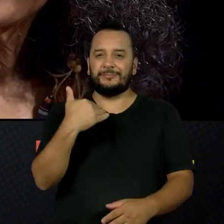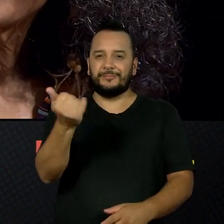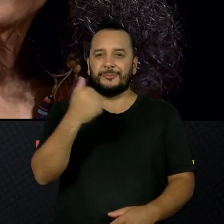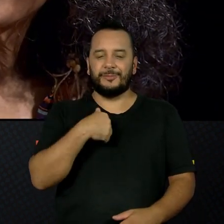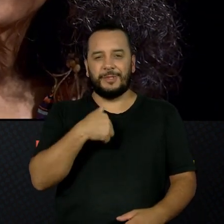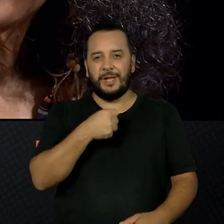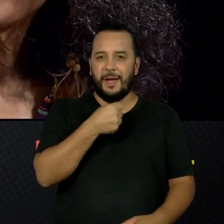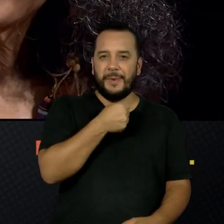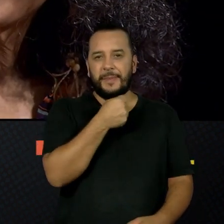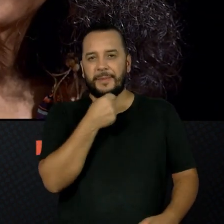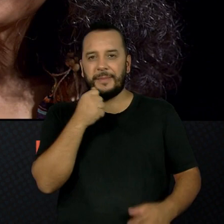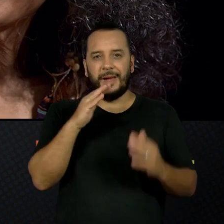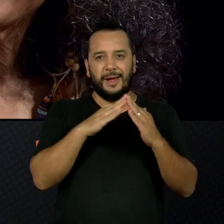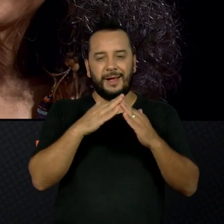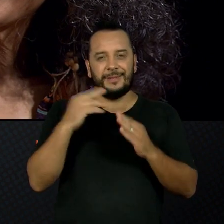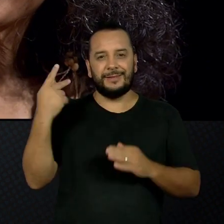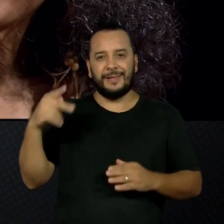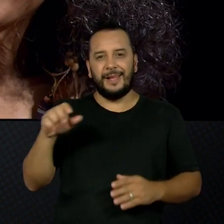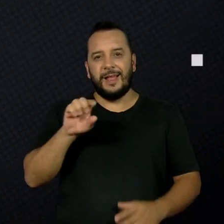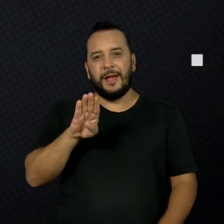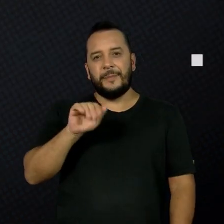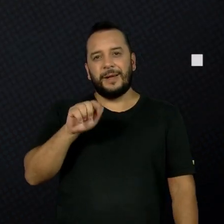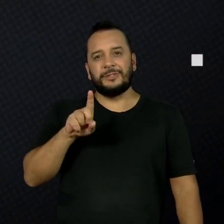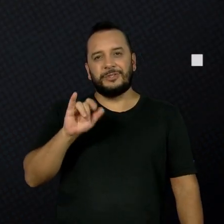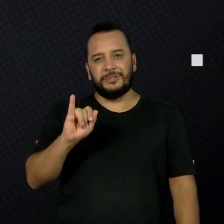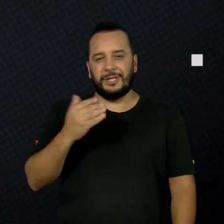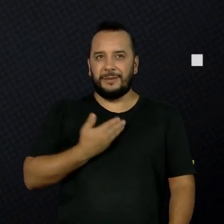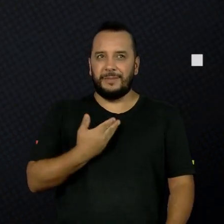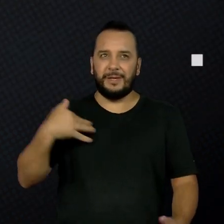que dura até hoje. Badi me impressiona muito